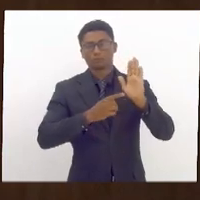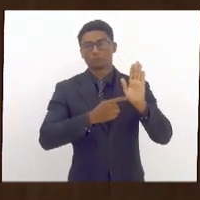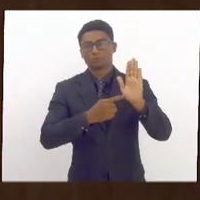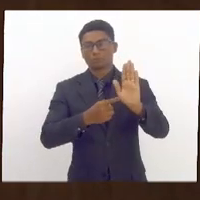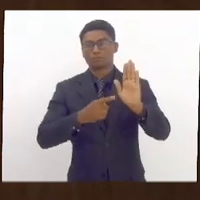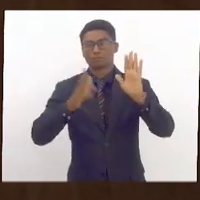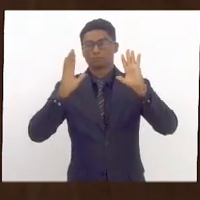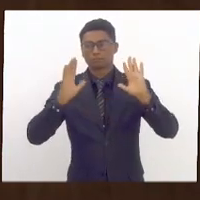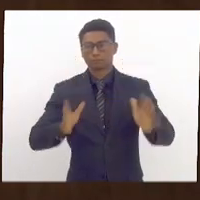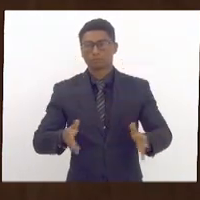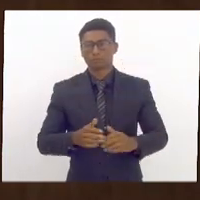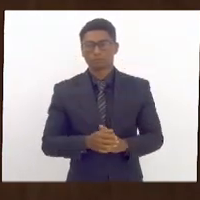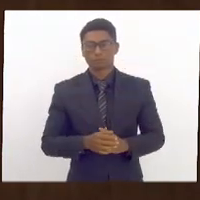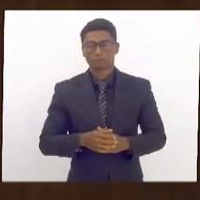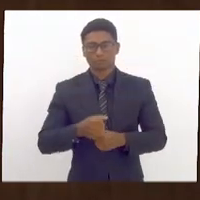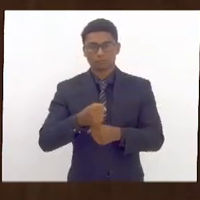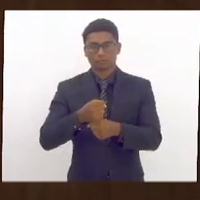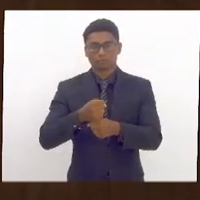em